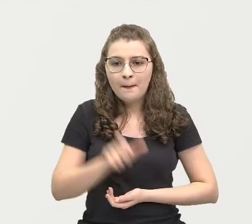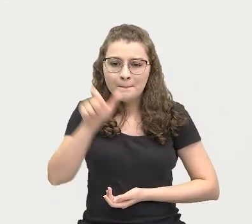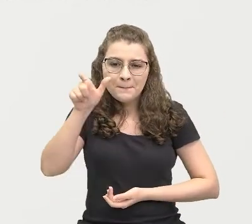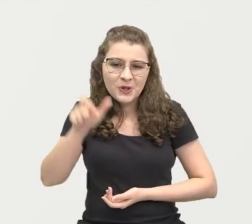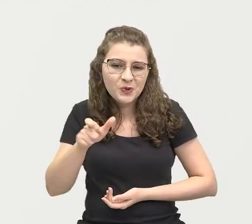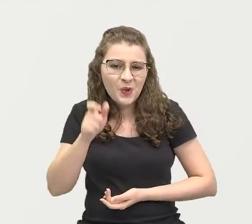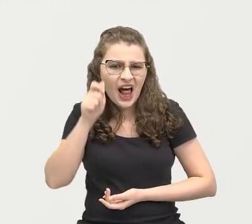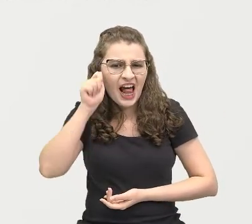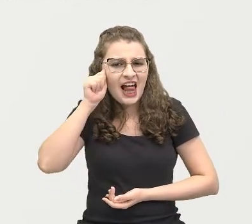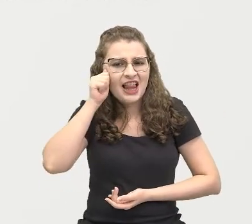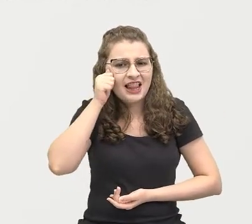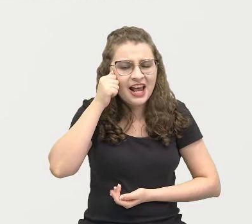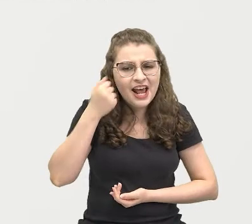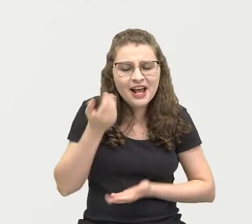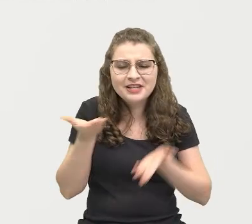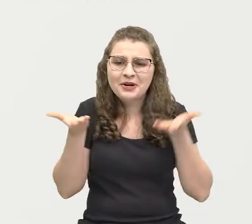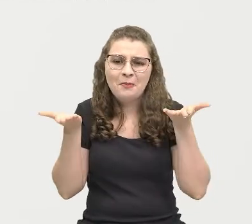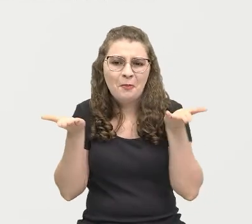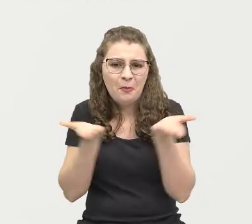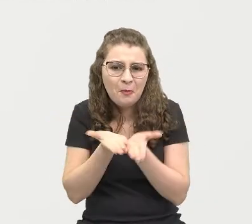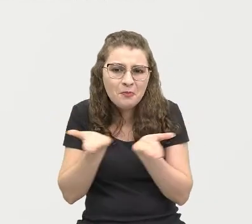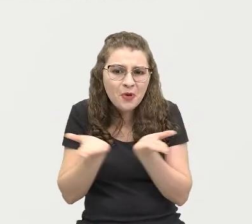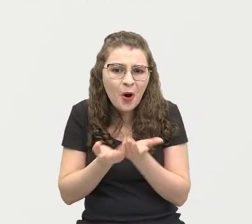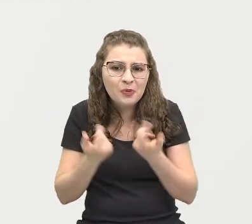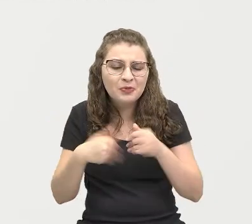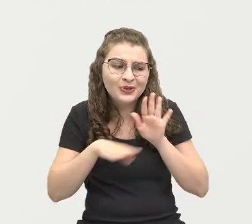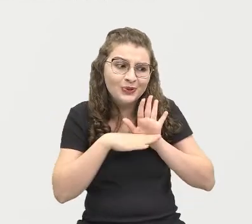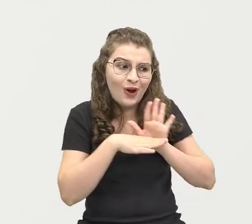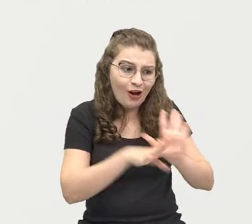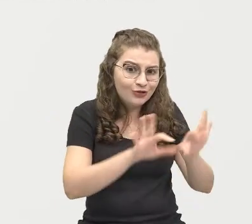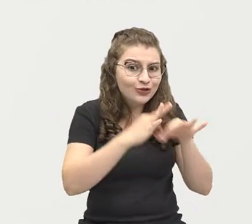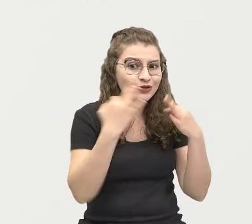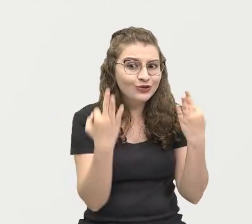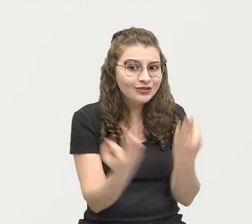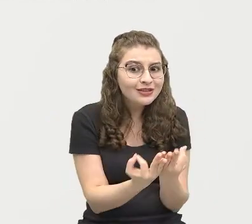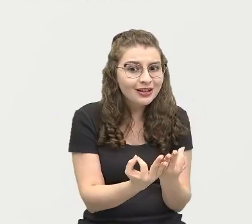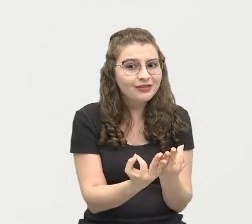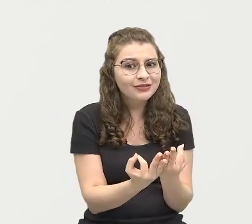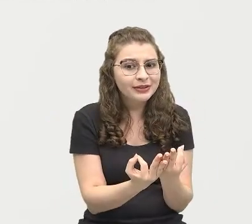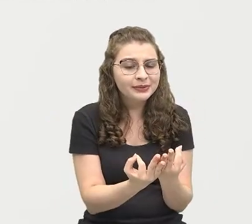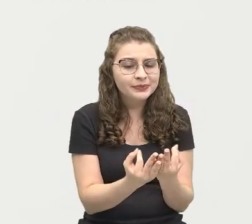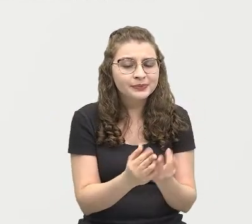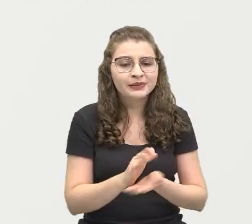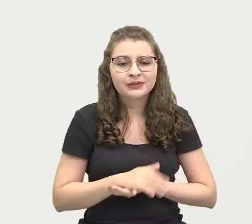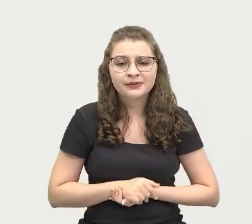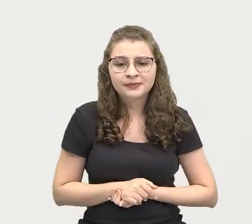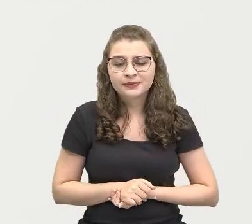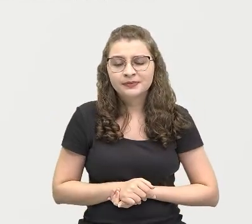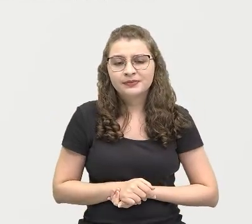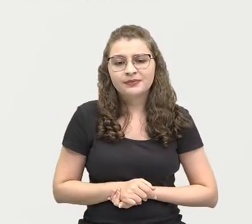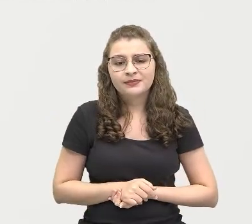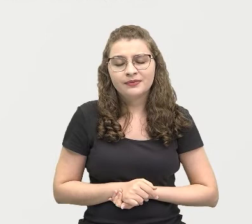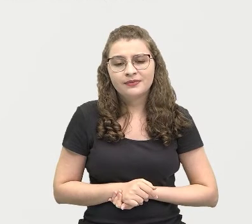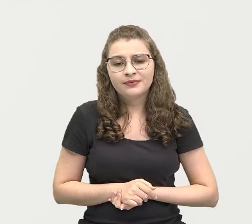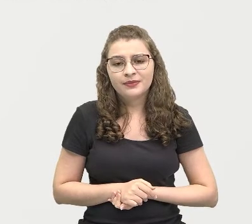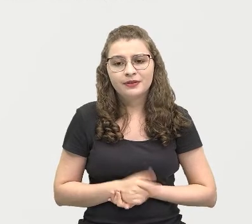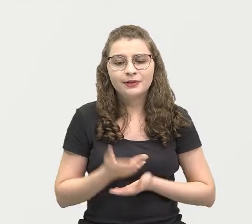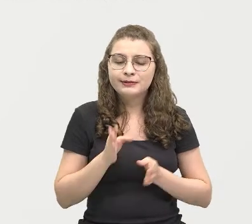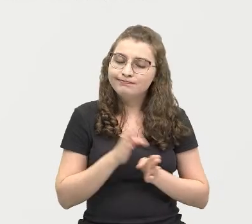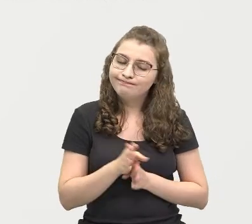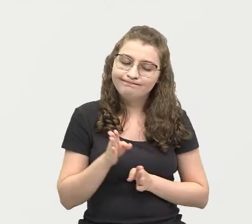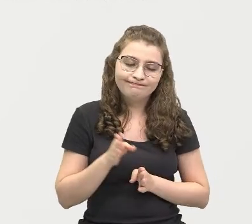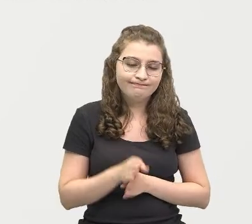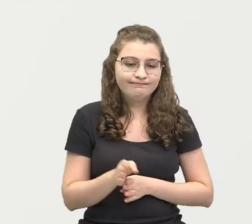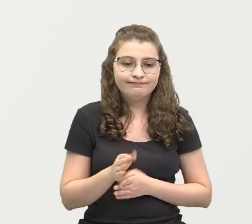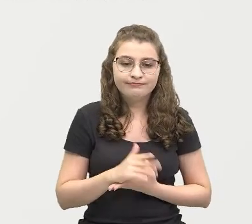negro, pobre, teve de sustentar a família, então ele vai seguindo esse caminho. Olha